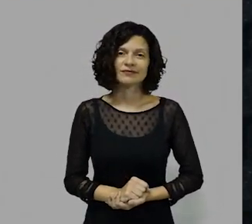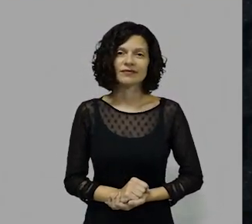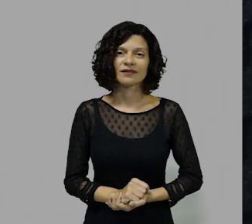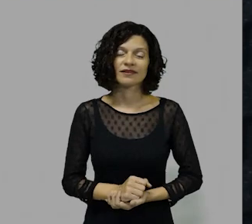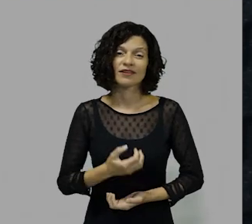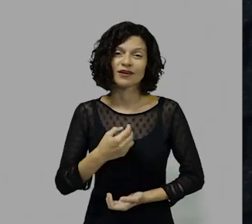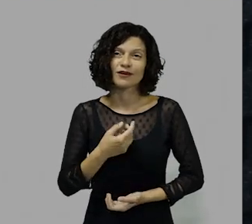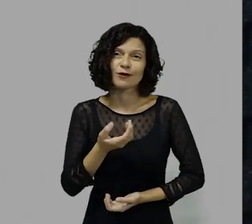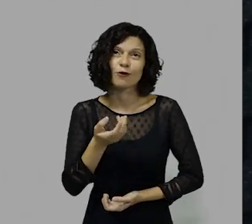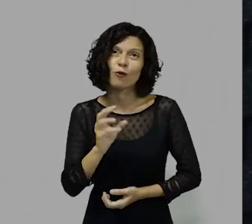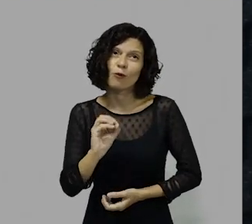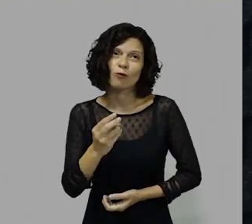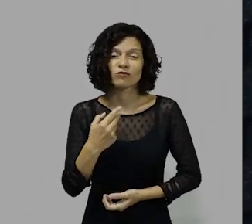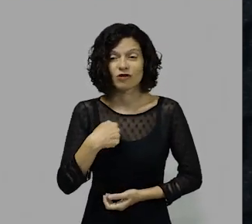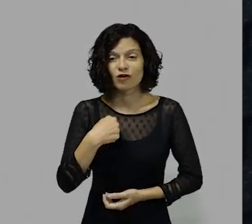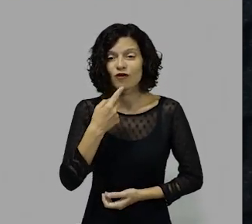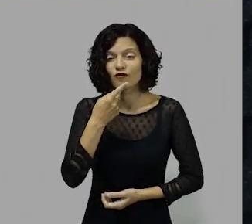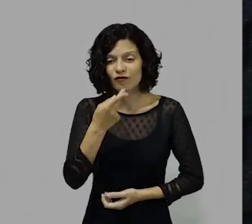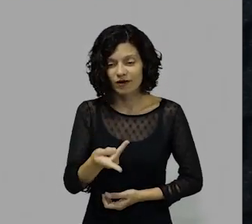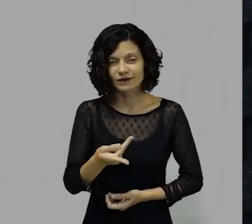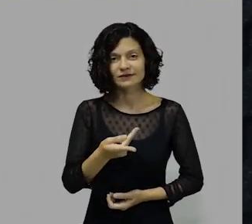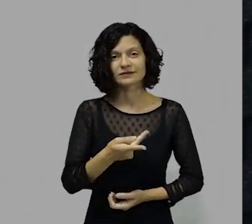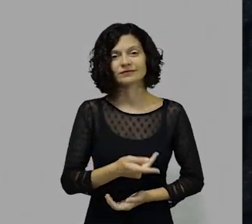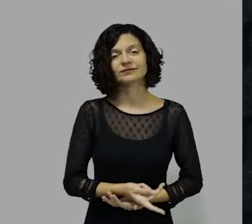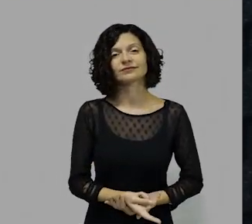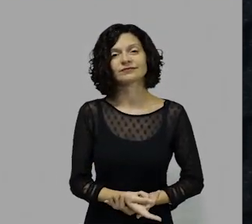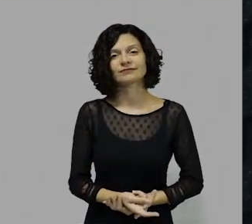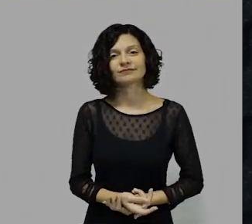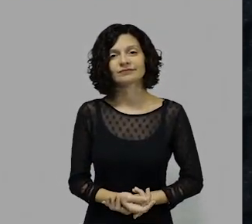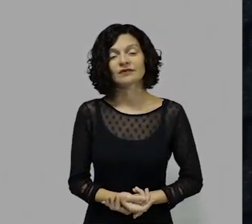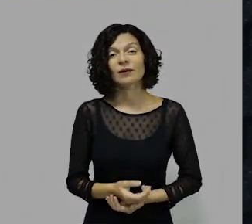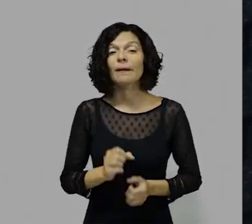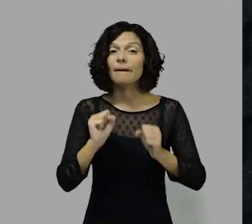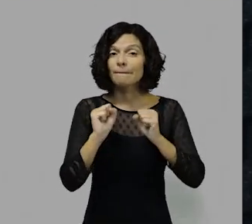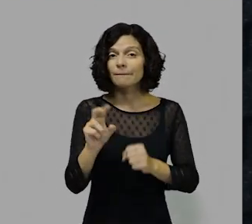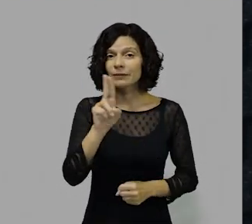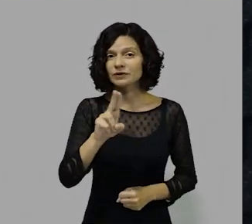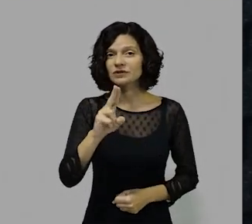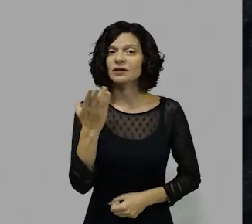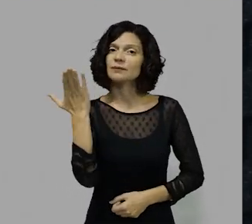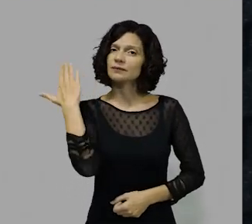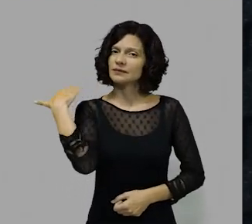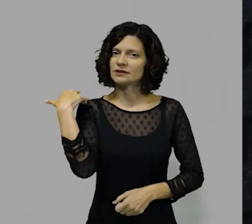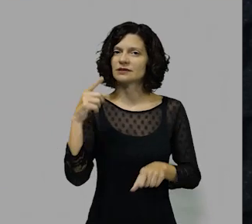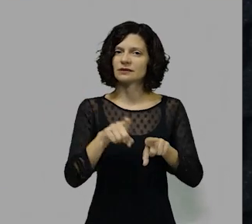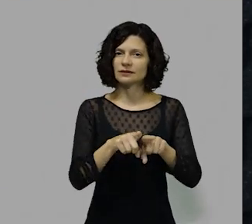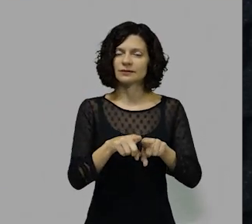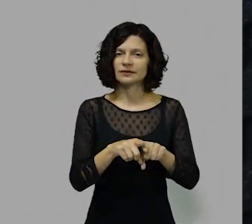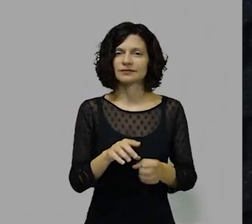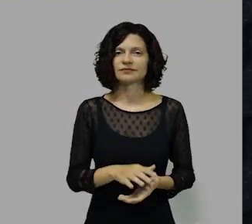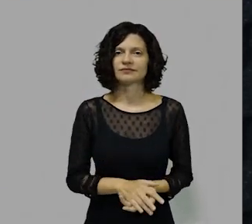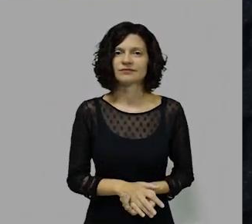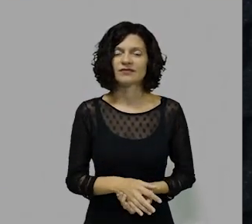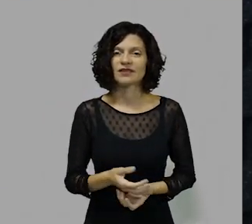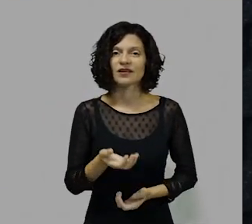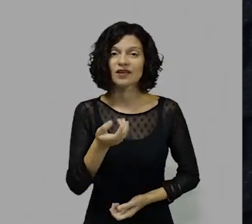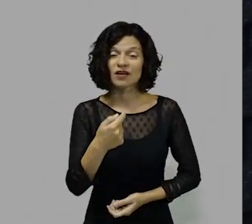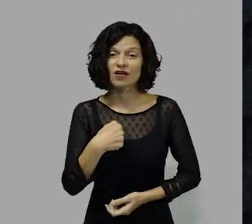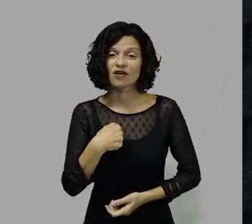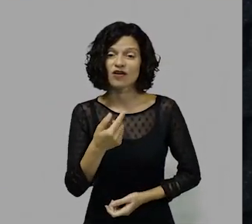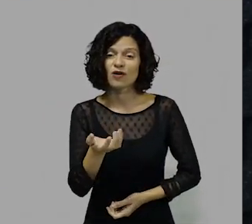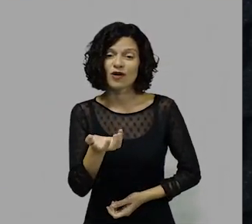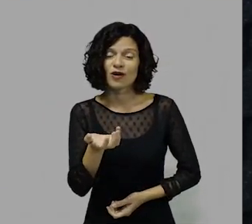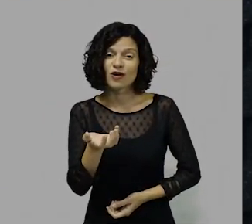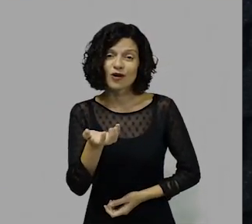ser usado no passado. I meant, eu quis dizer. I said, eu disse.